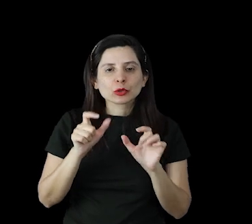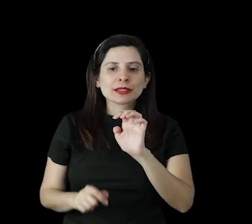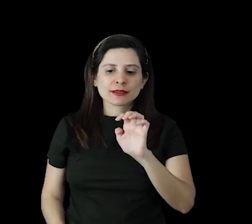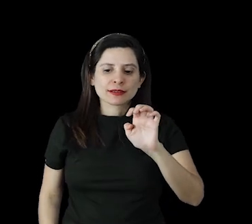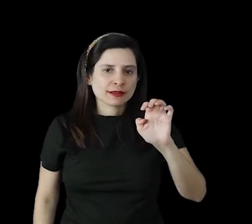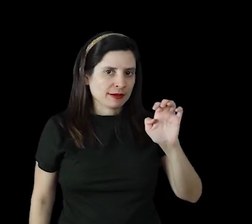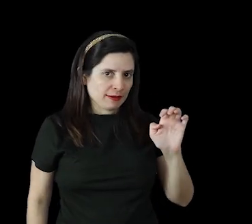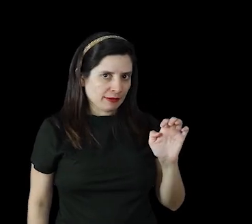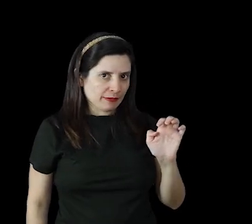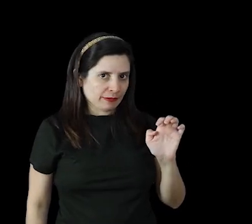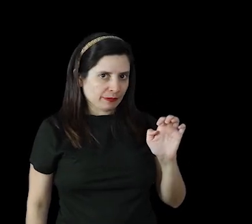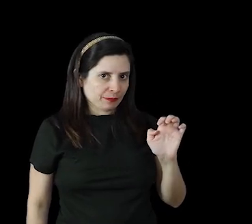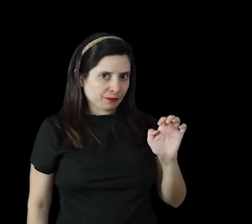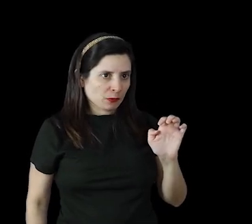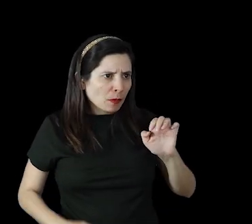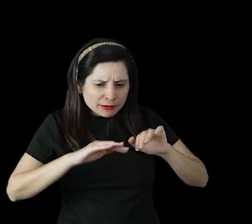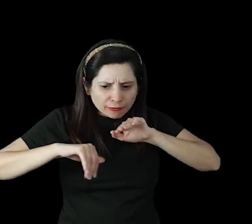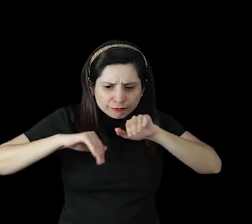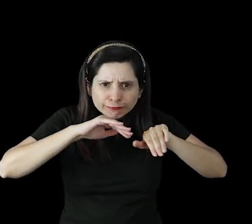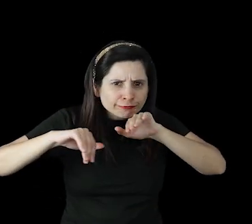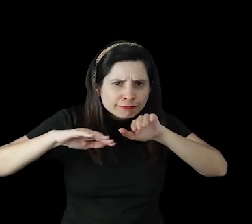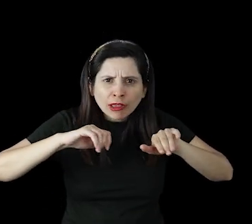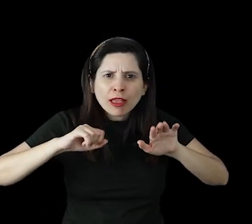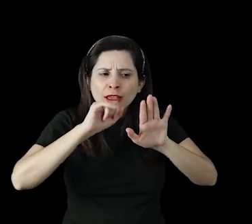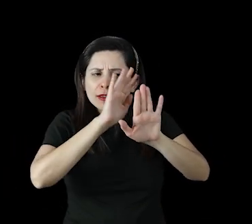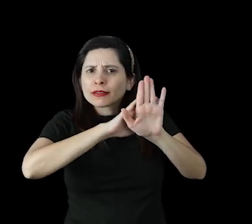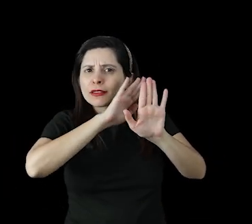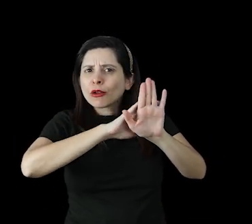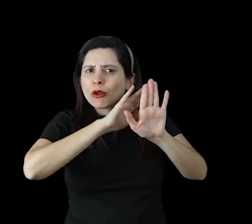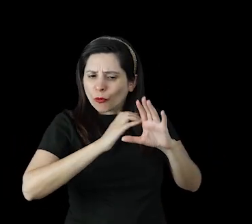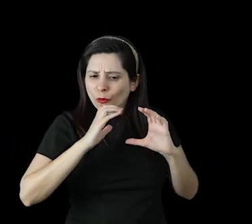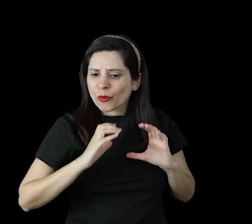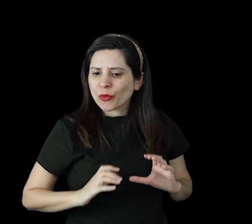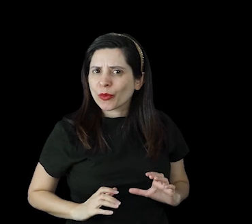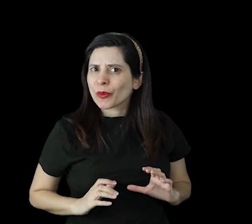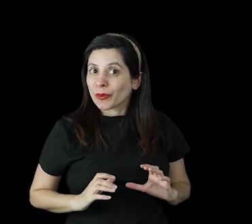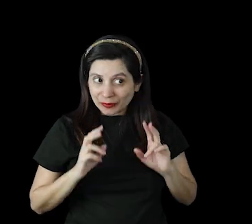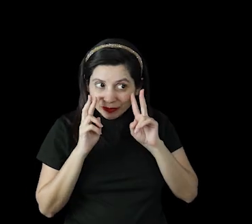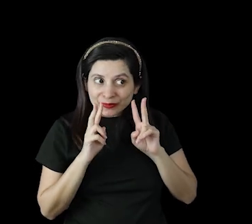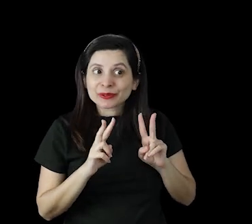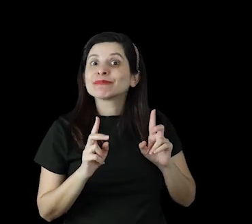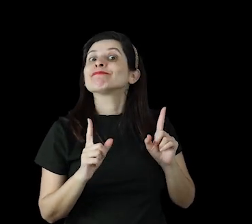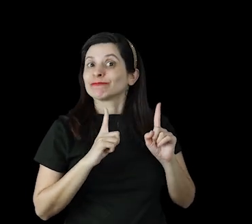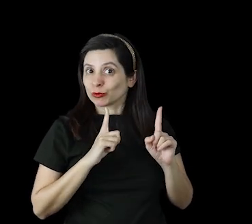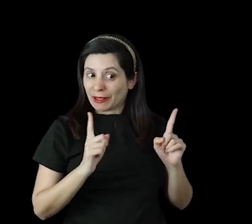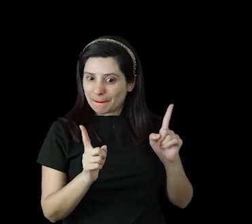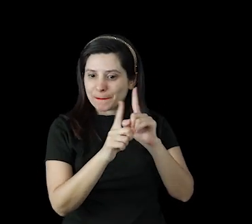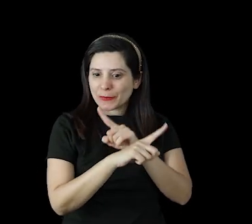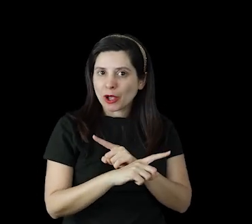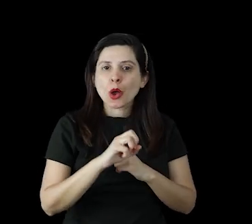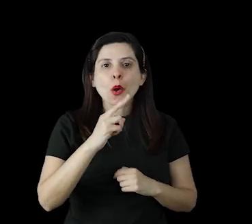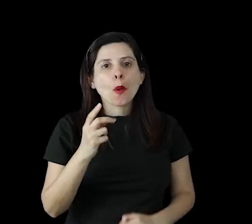esquerda, começa a cavocar nas ideologias e no comportamento para ver se você não vê contradição, ou numa pessoa